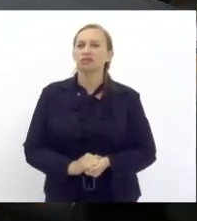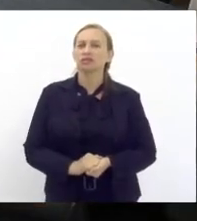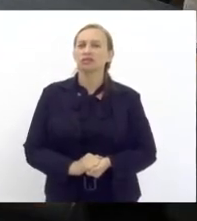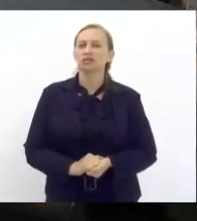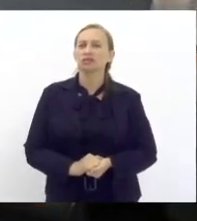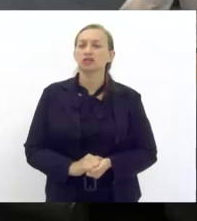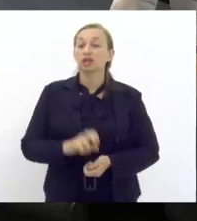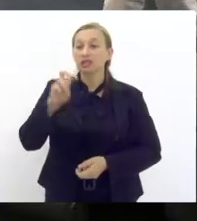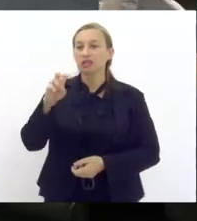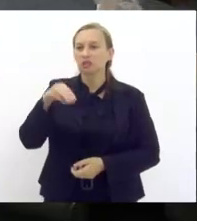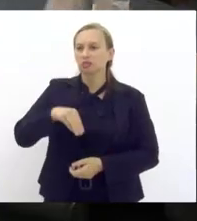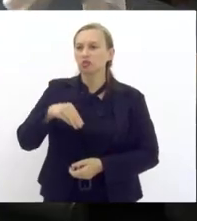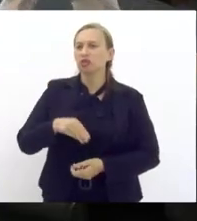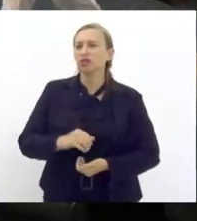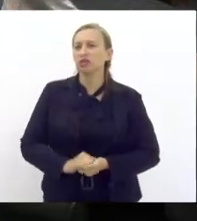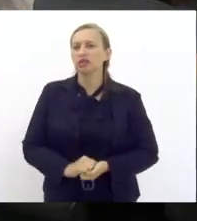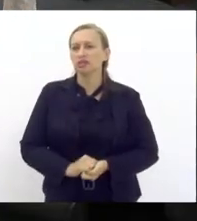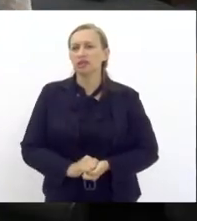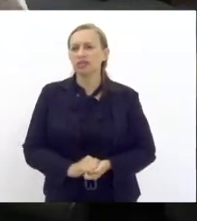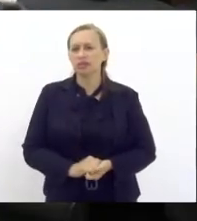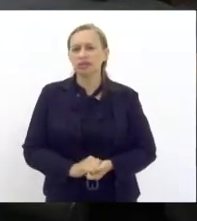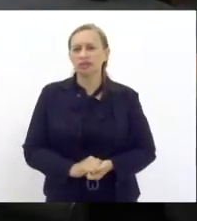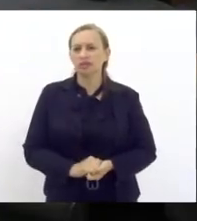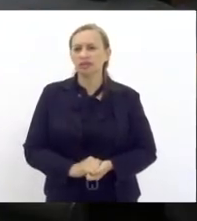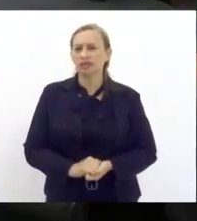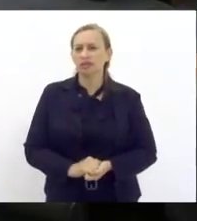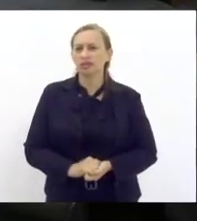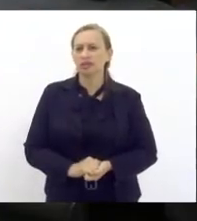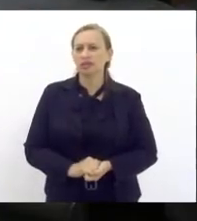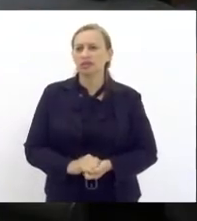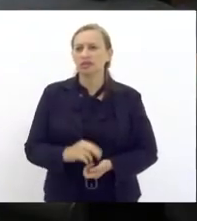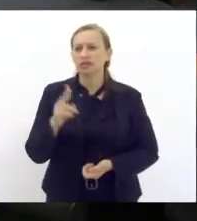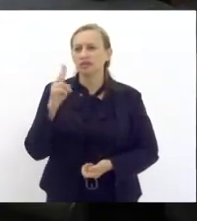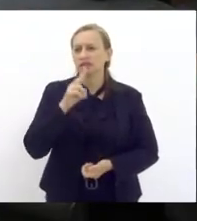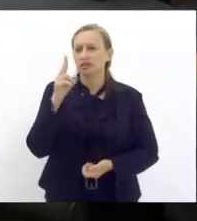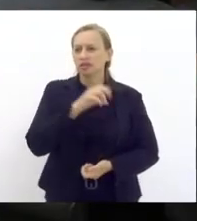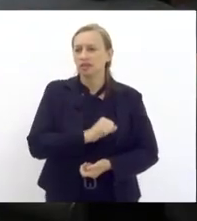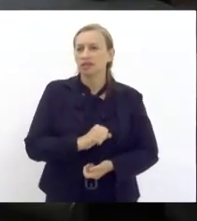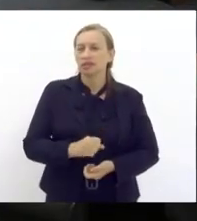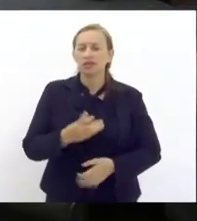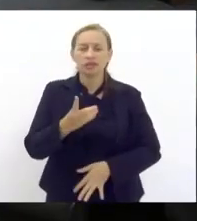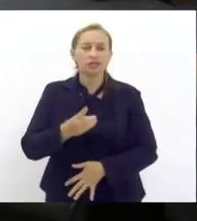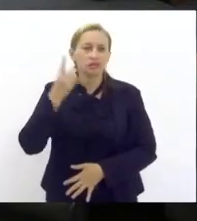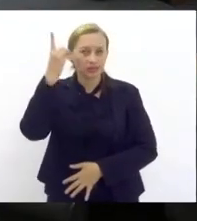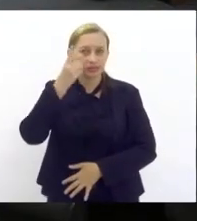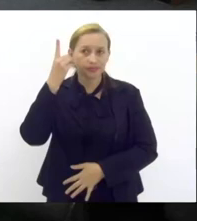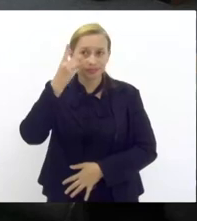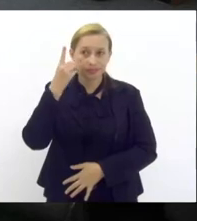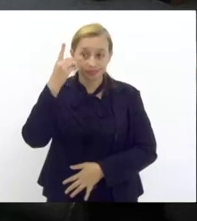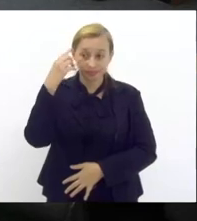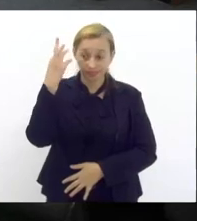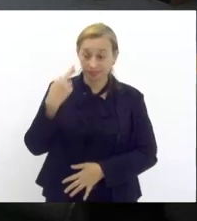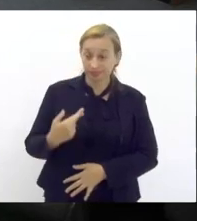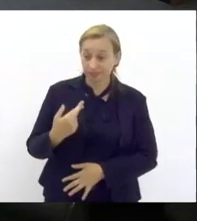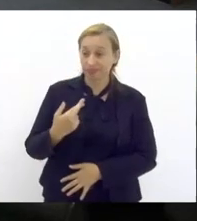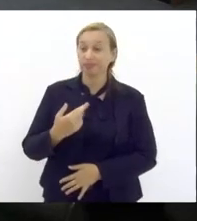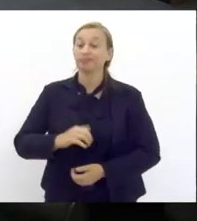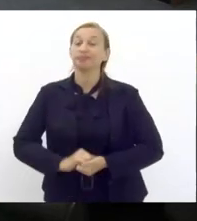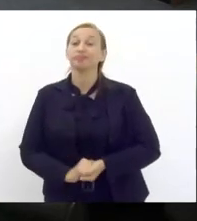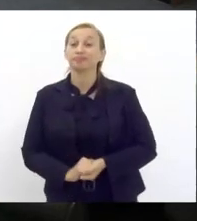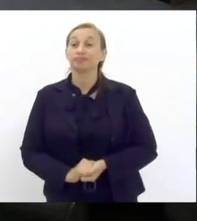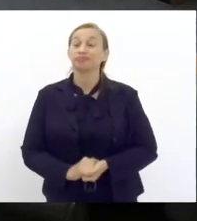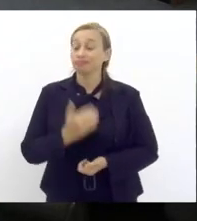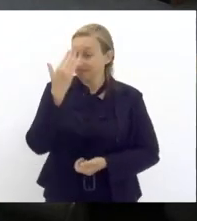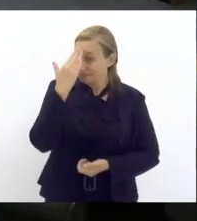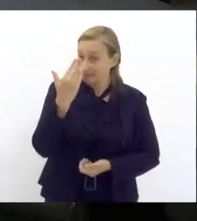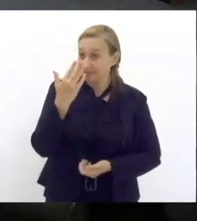Ainda tem 5 minutinhos. Então, um minuto, bem rapidinho. Então. Muito obrigada, senhora presidenta. Primeiro, fazer aqui